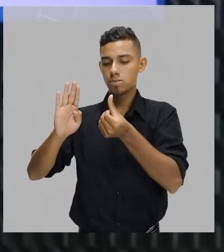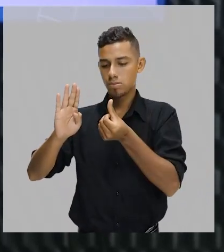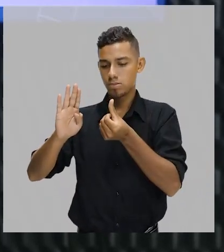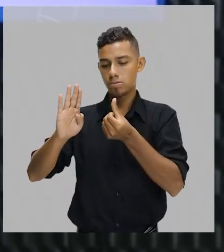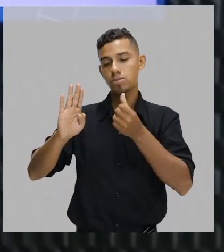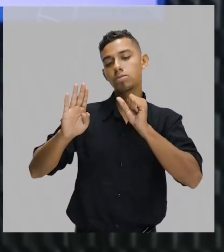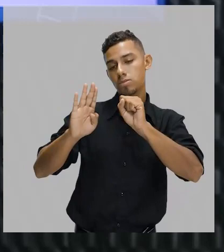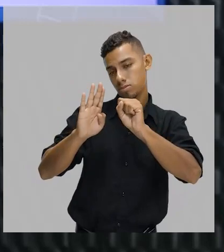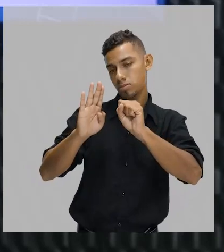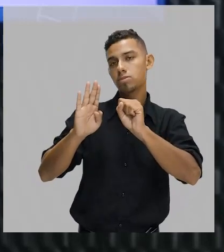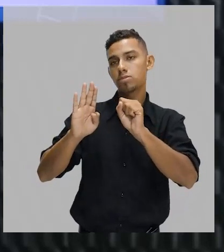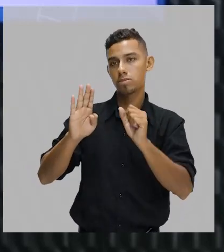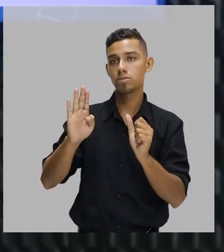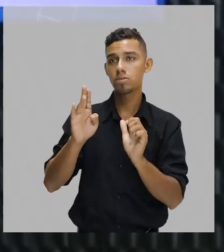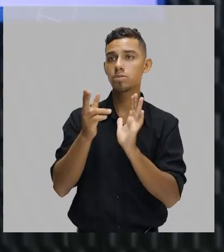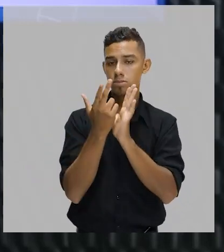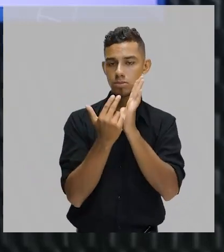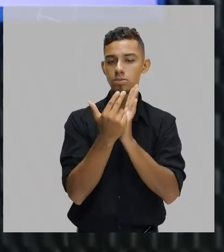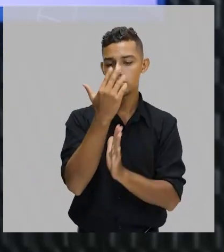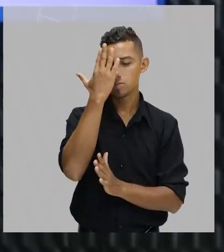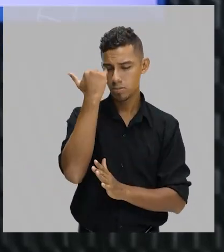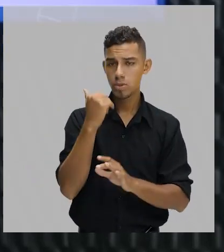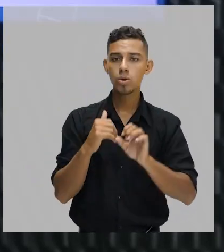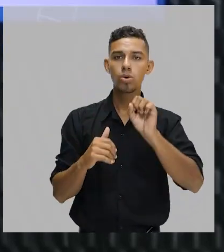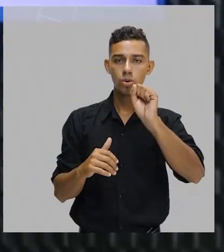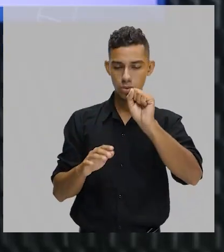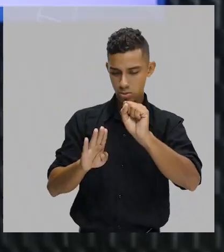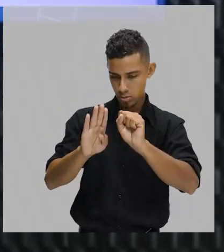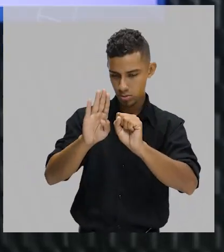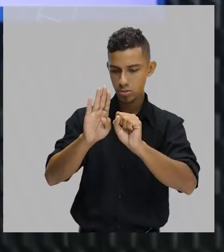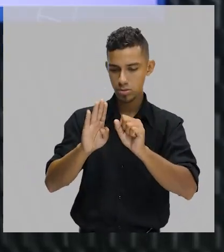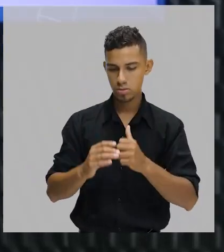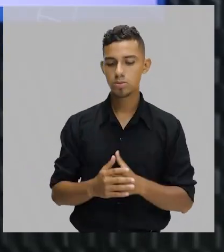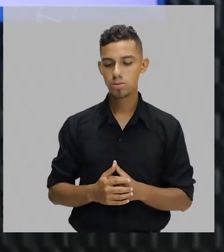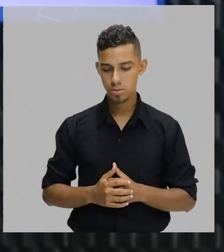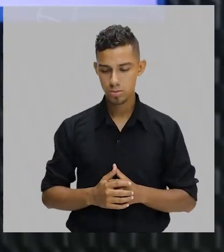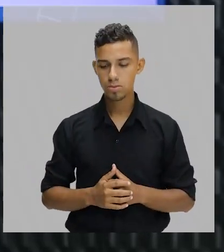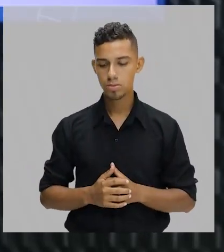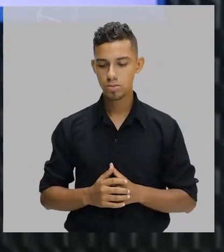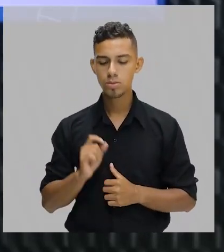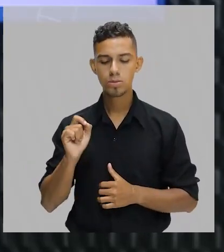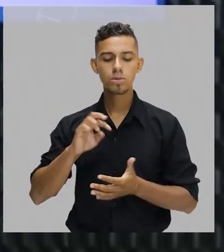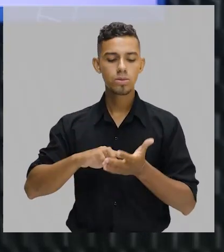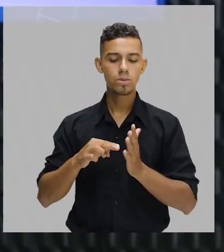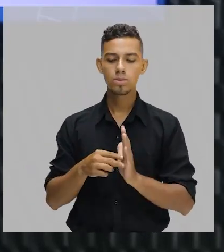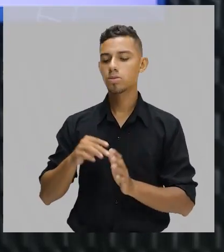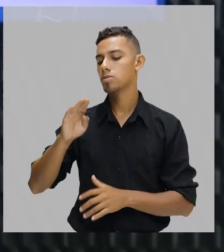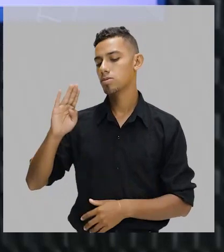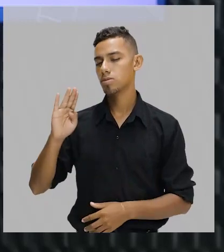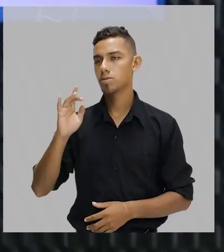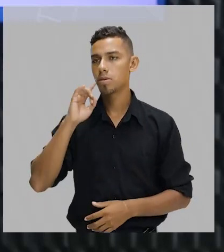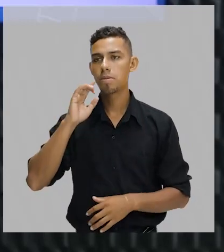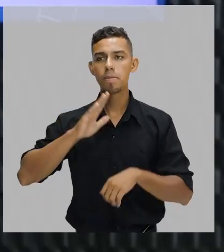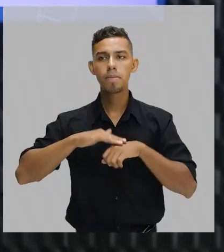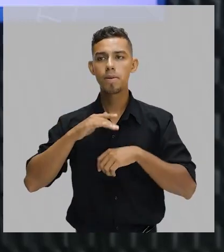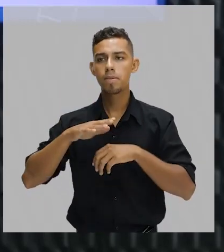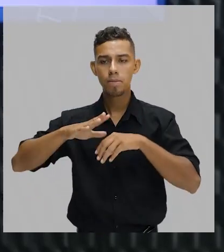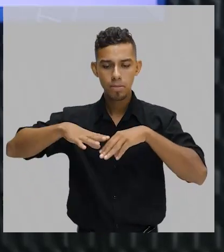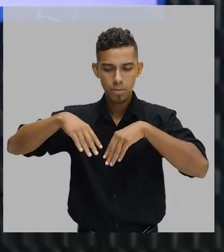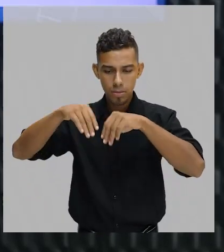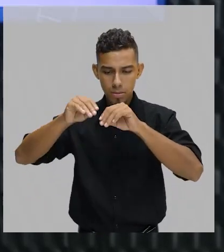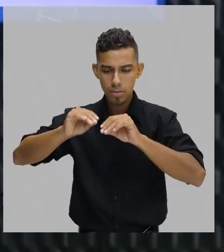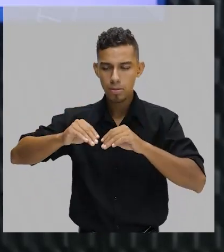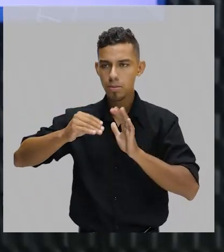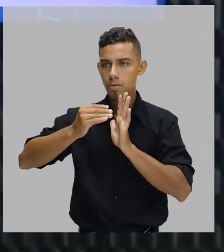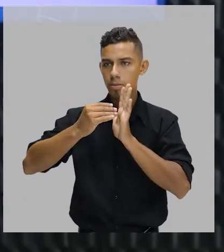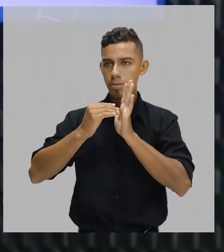tinha 8B. Pois é, quem desenha sabe o que eu estou falando. 8B, ele tinha um lápis 8B. O que é o B? O B é o grafite mais mole, mais macio.